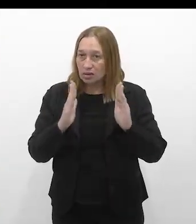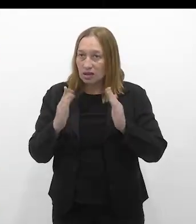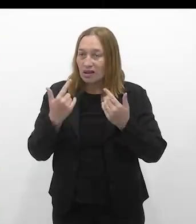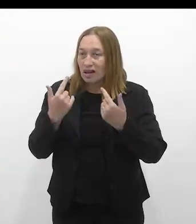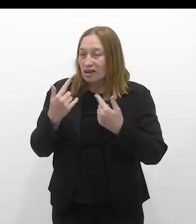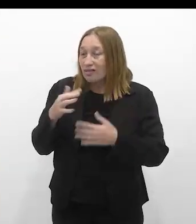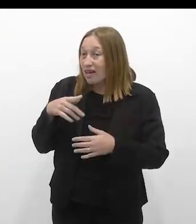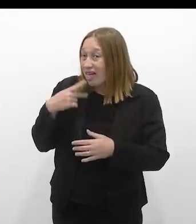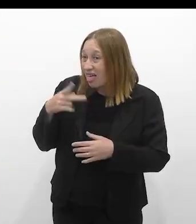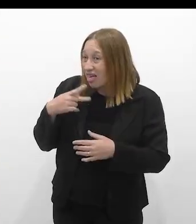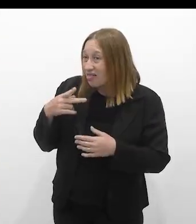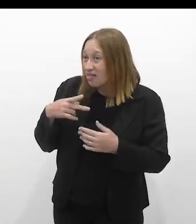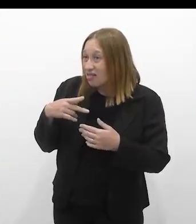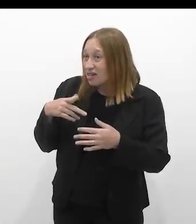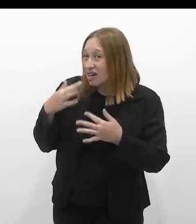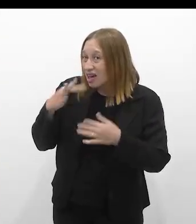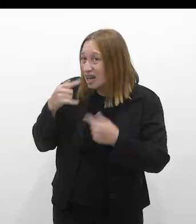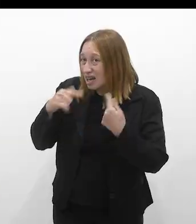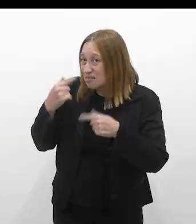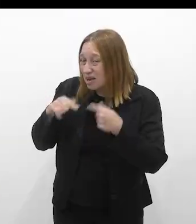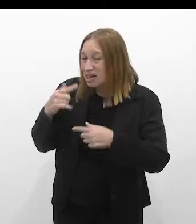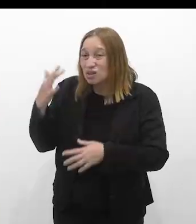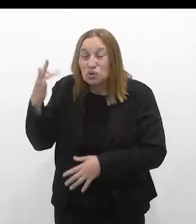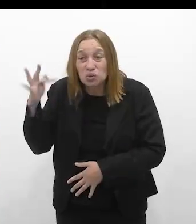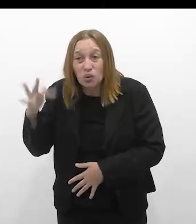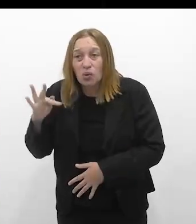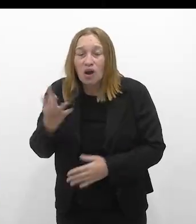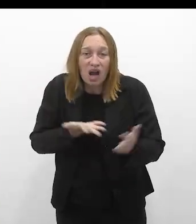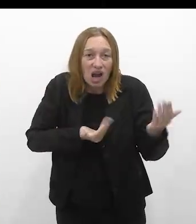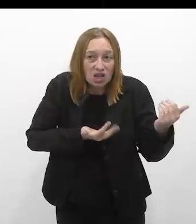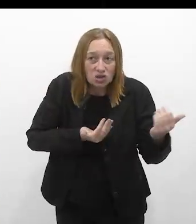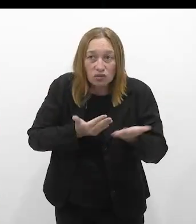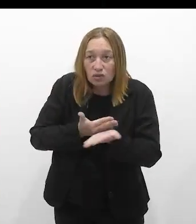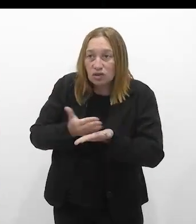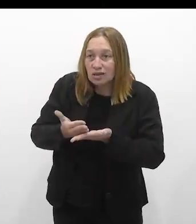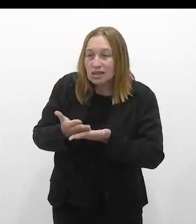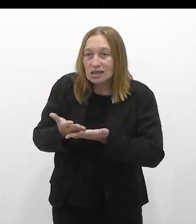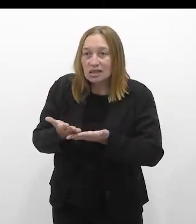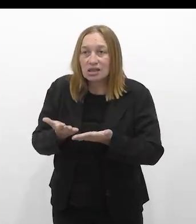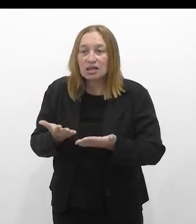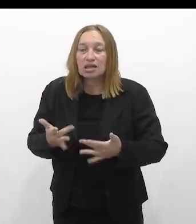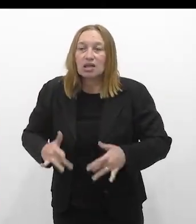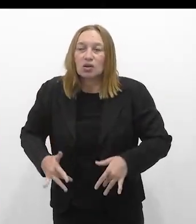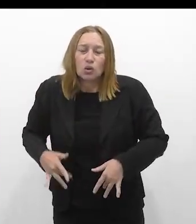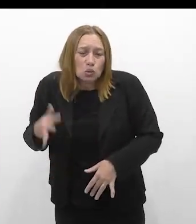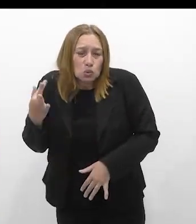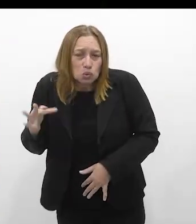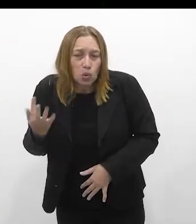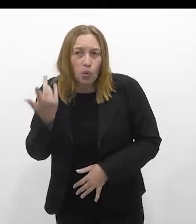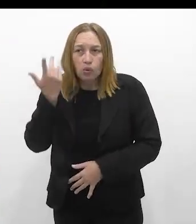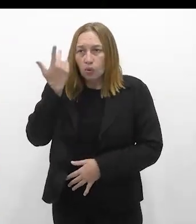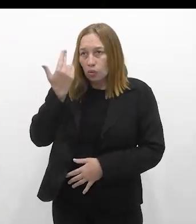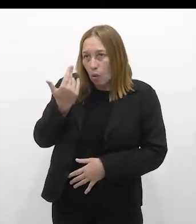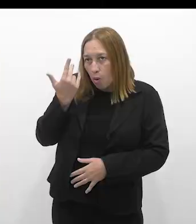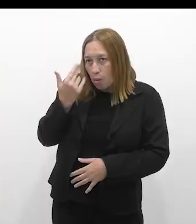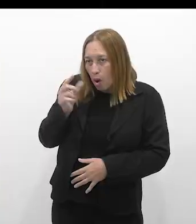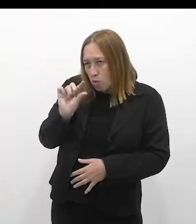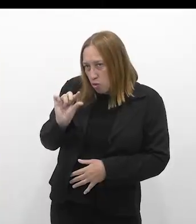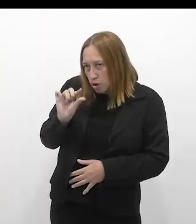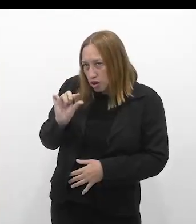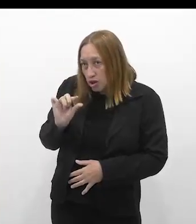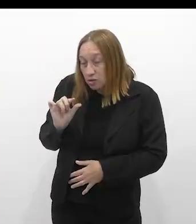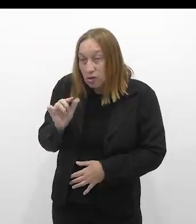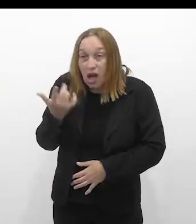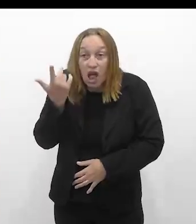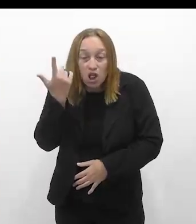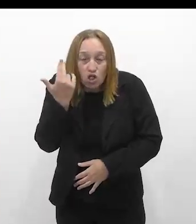Ela vai reclamar de dor. A gente tem que diferenciar um pouco. A jovem, quando começa a menstruar, é normal que ela tenha um pouco mais de dor. Porque é